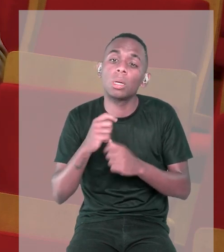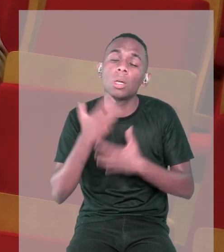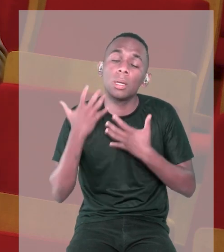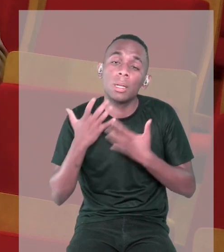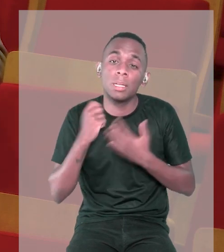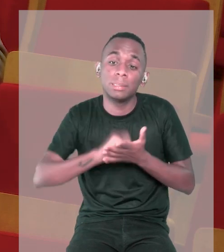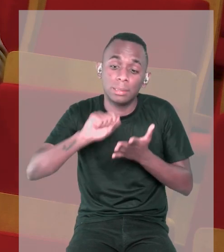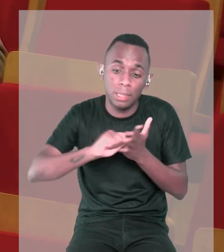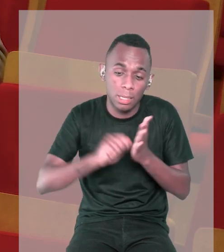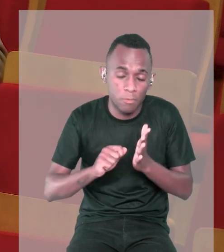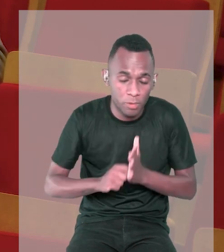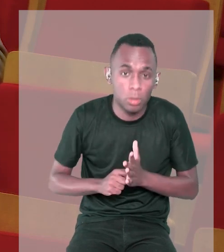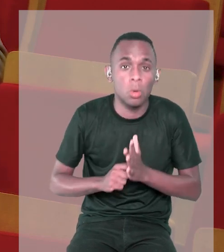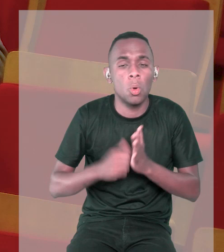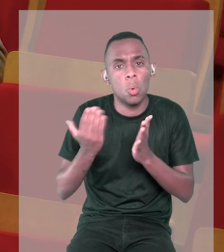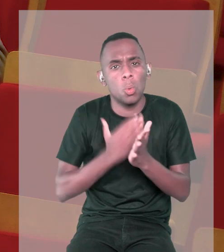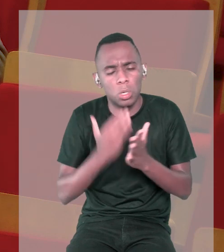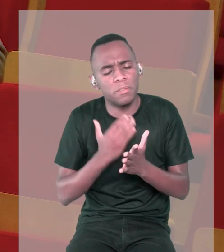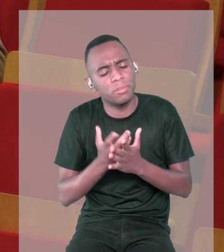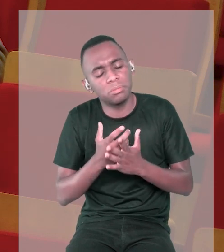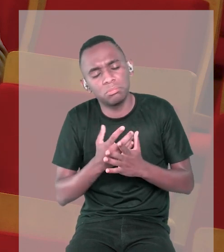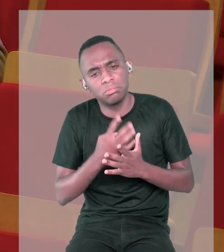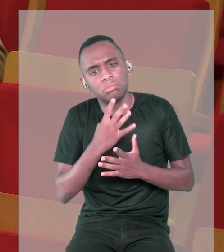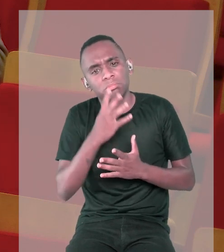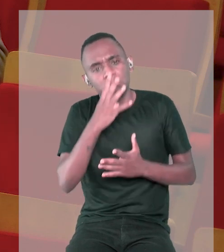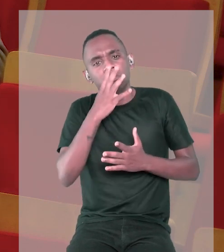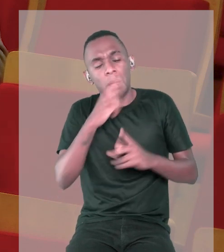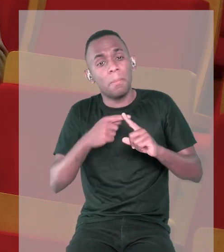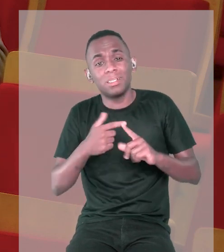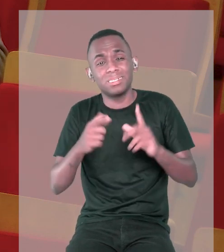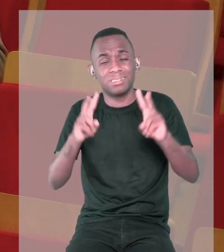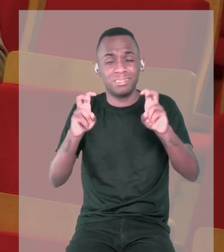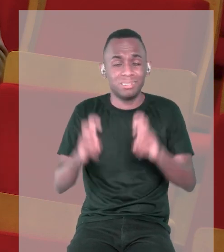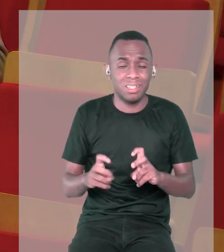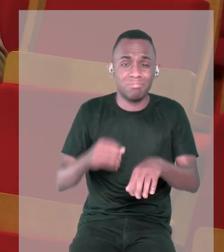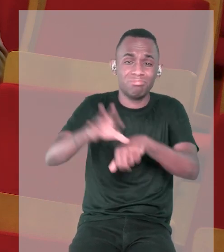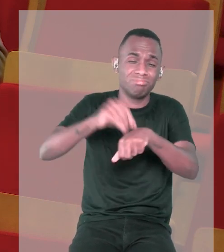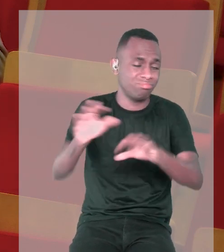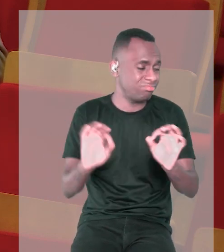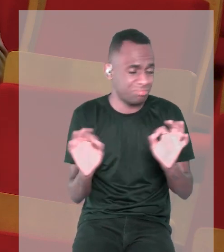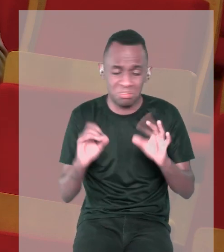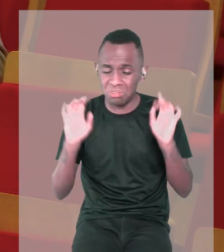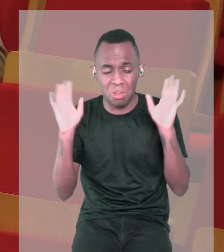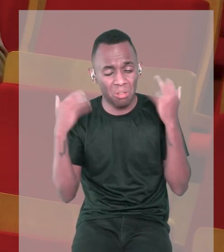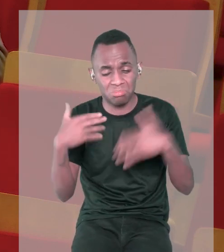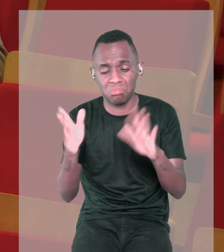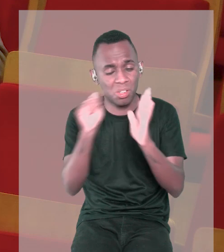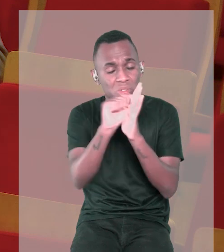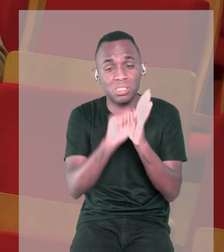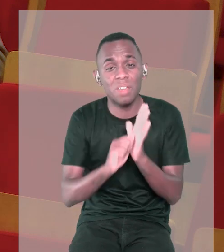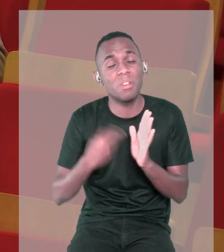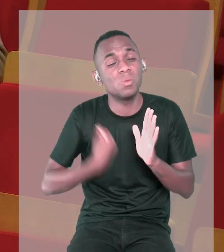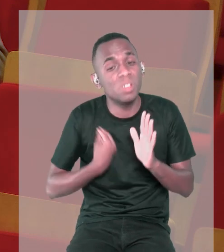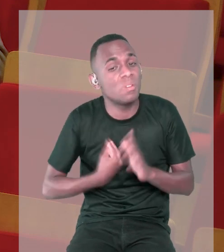sem mensagem, mas, quer dizer, é o escrever, é o viver, é o estar no mundo e estar com amor. Né? Então, a gente lembra,